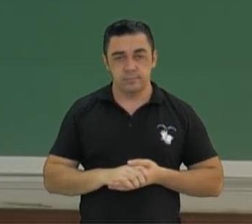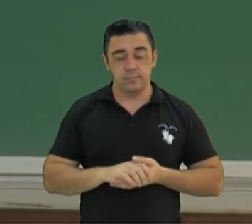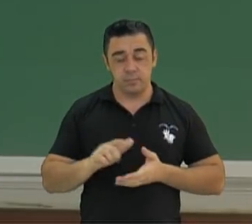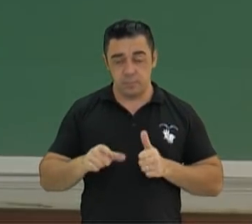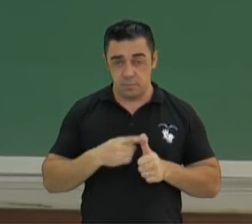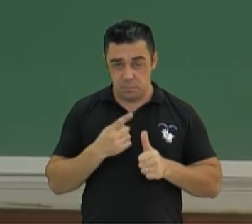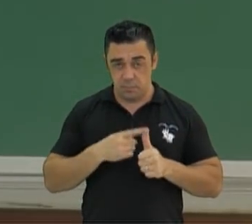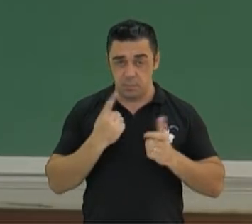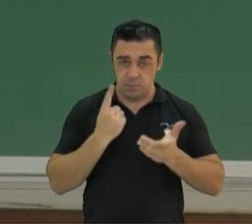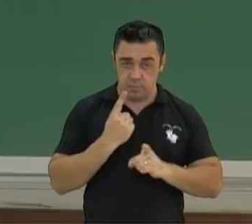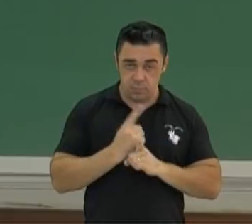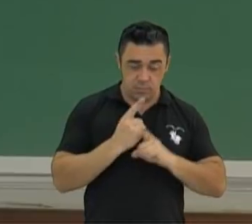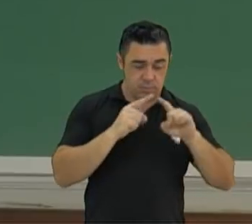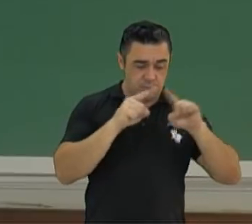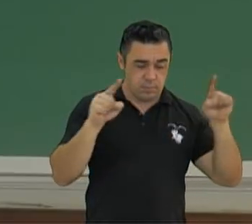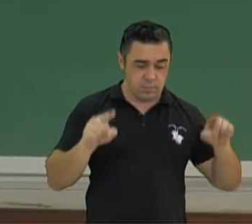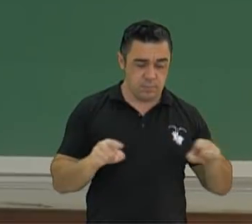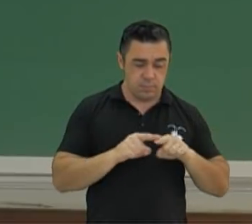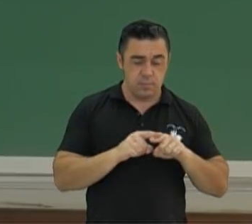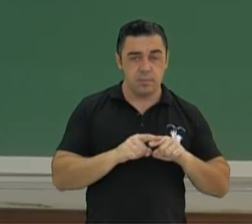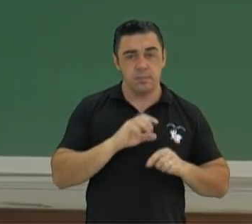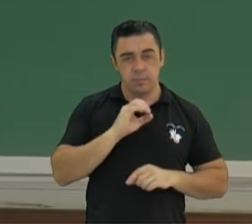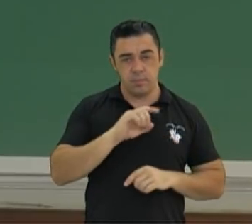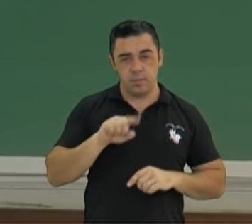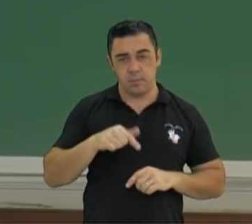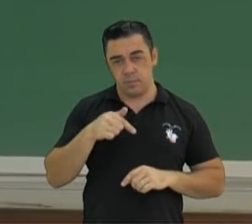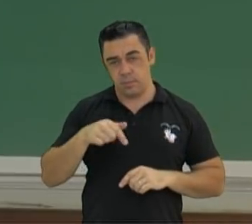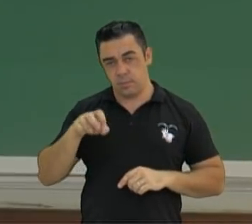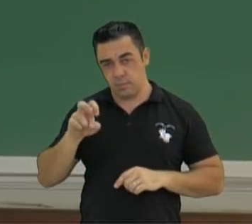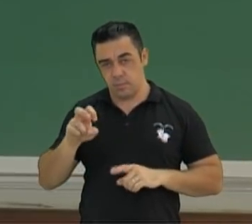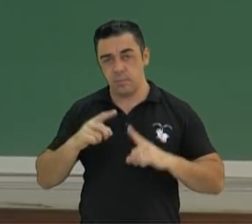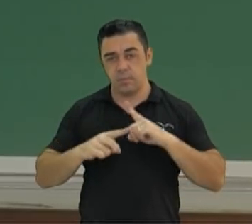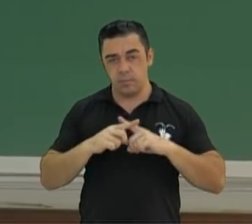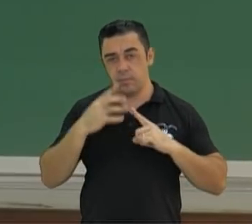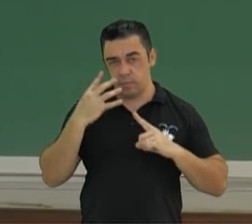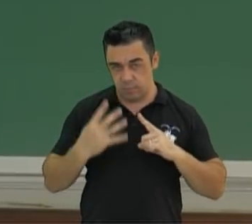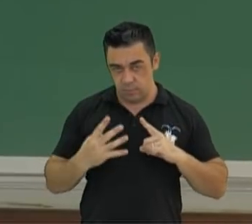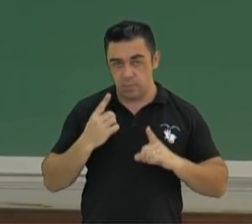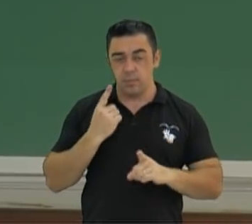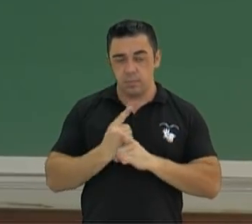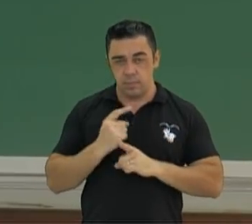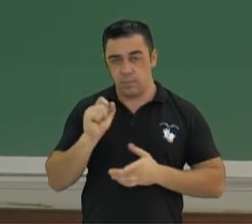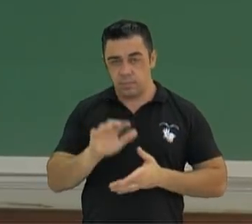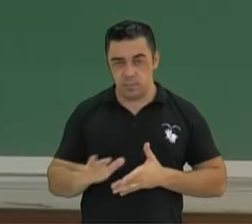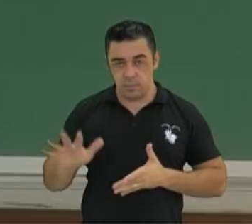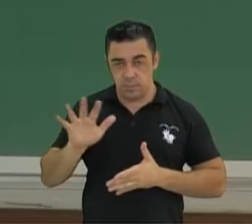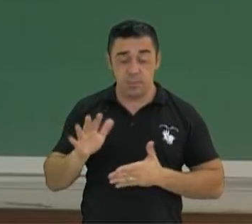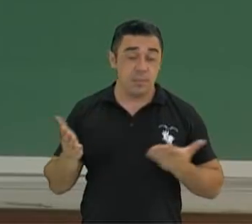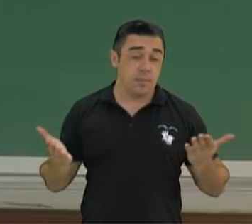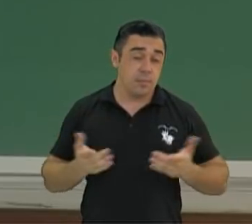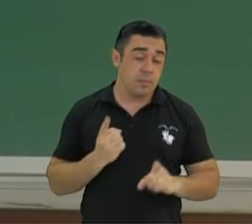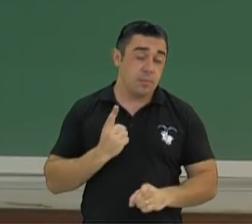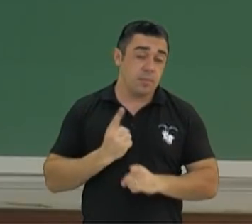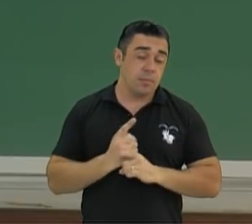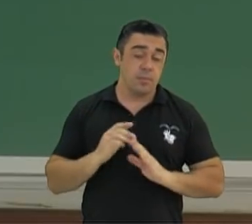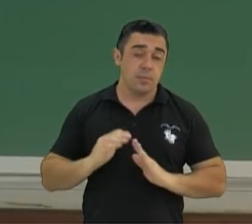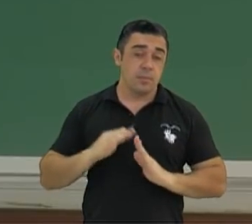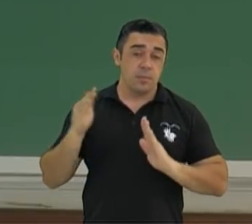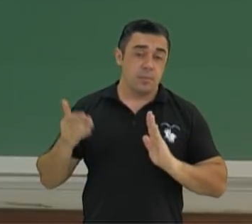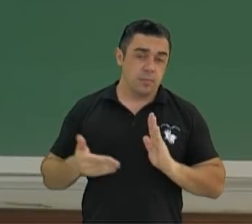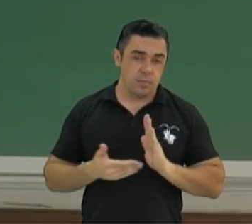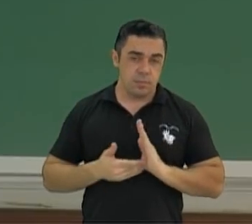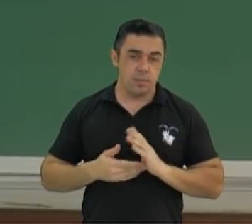0,75. Multiplicamos por 4, lembram? Encontramos a área do quadrado. Agora, para eu achar a área total